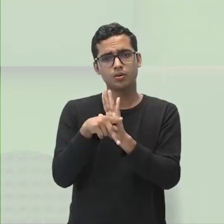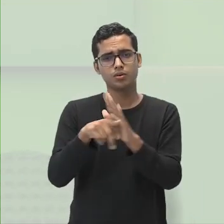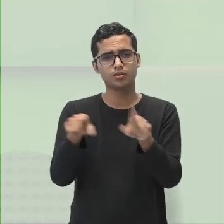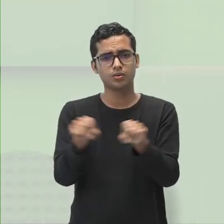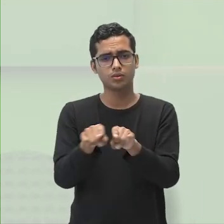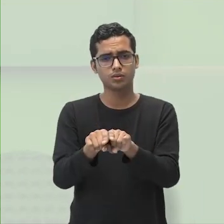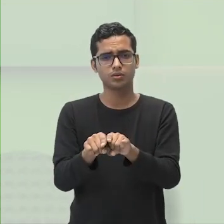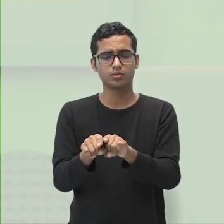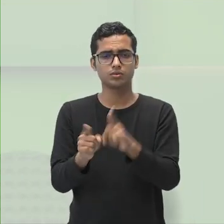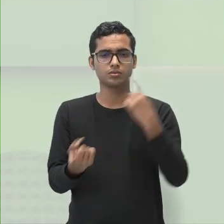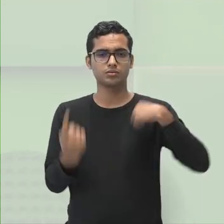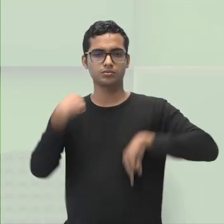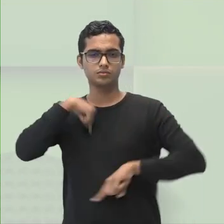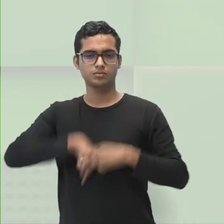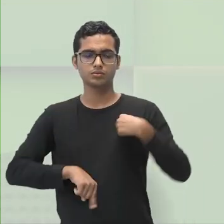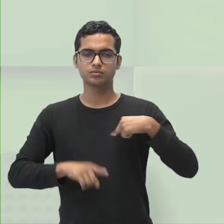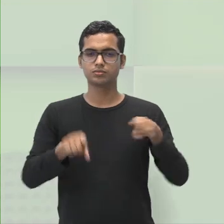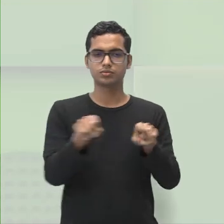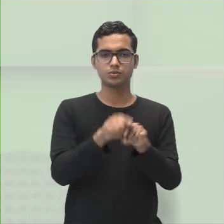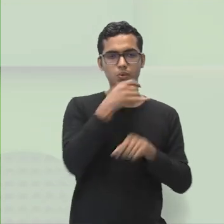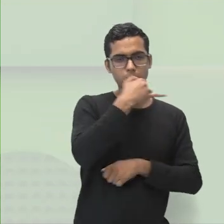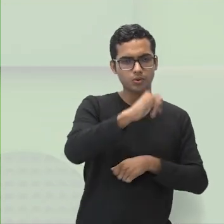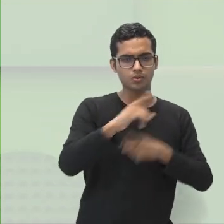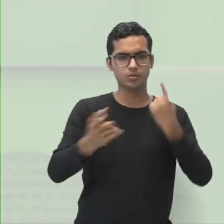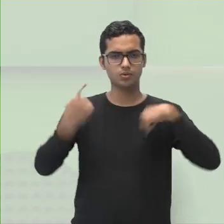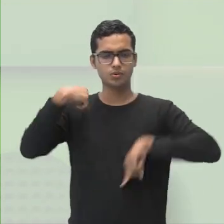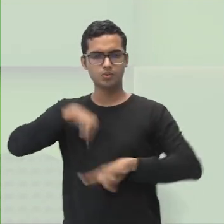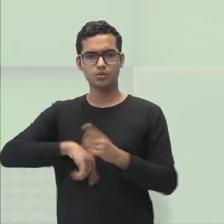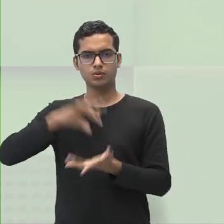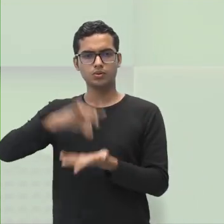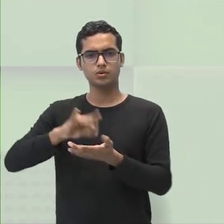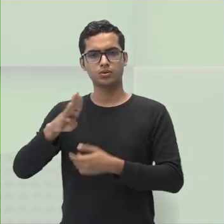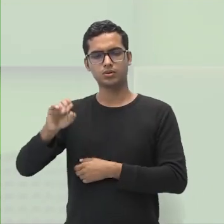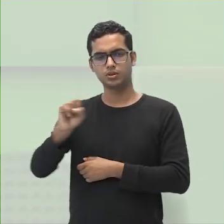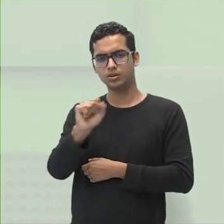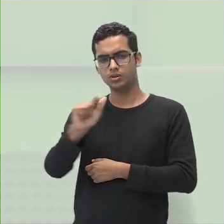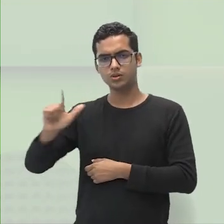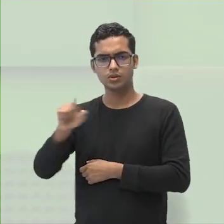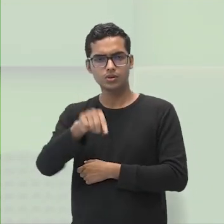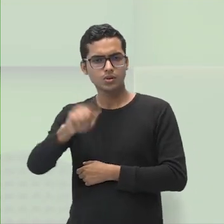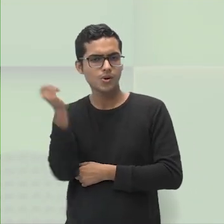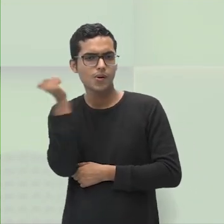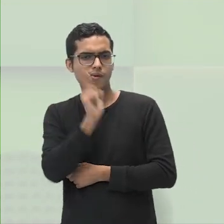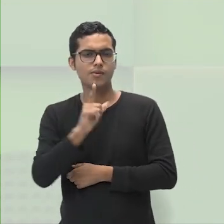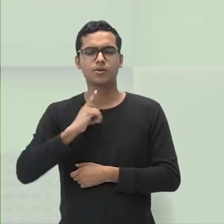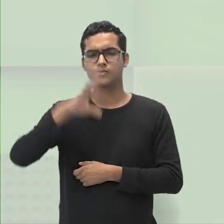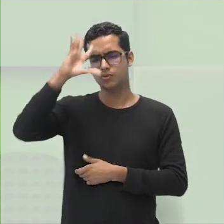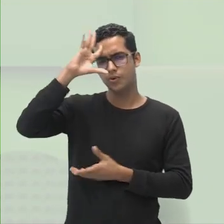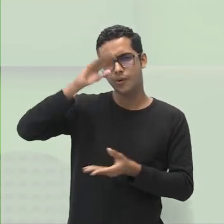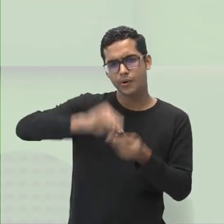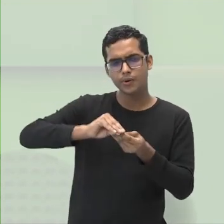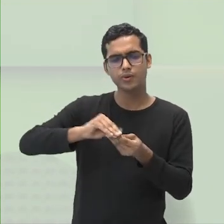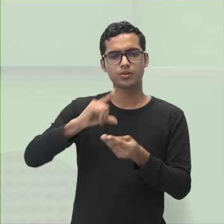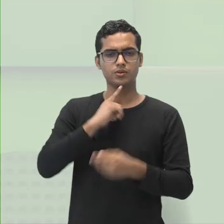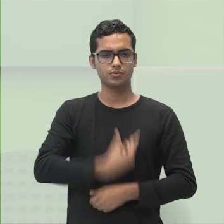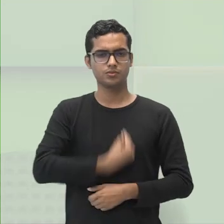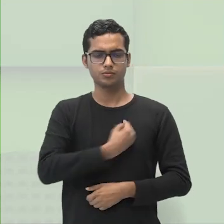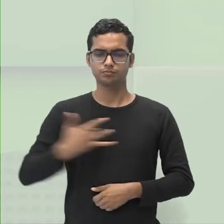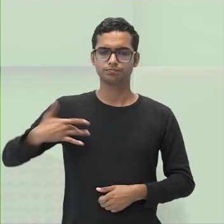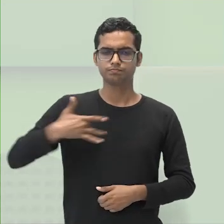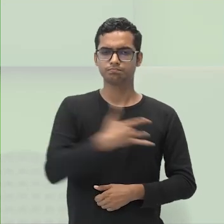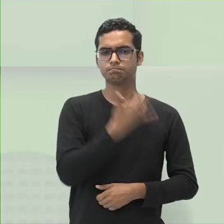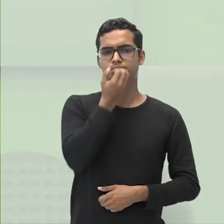o metabolismo energético e o metabolismo basal faz com que você tenha ali uma vida